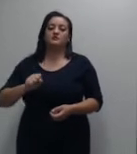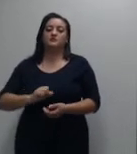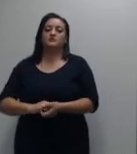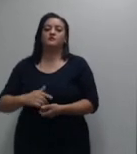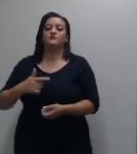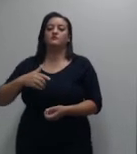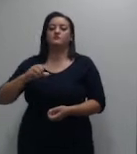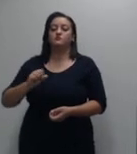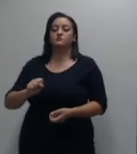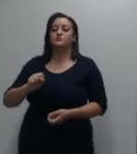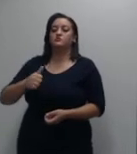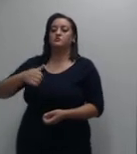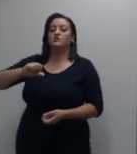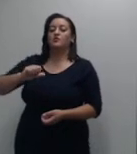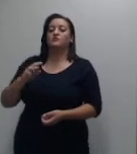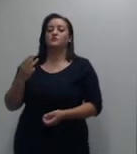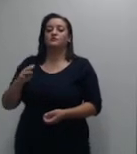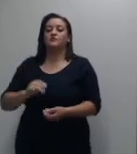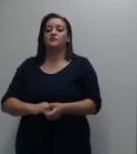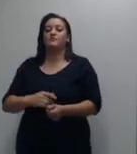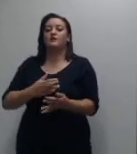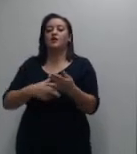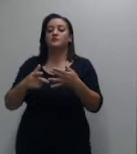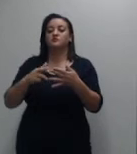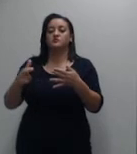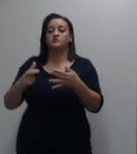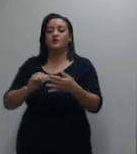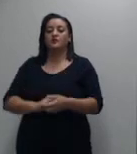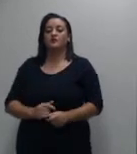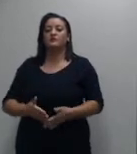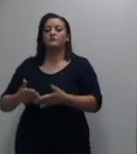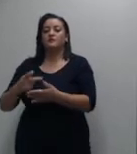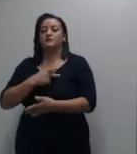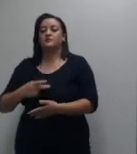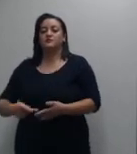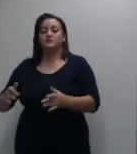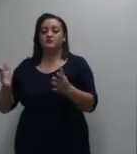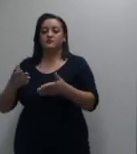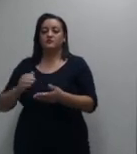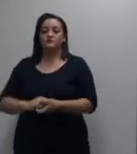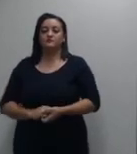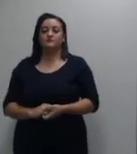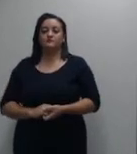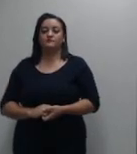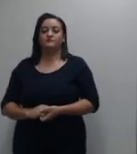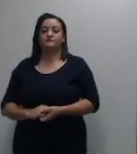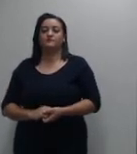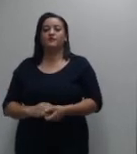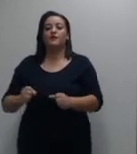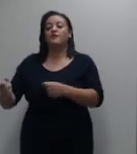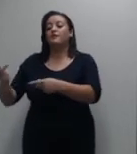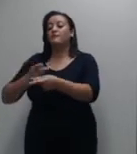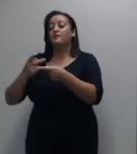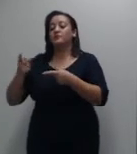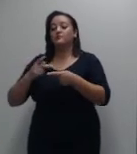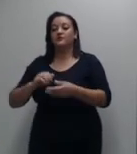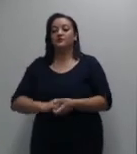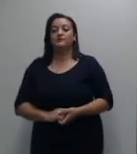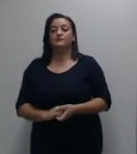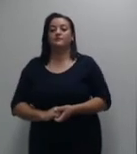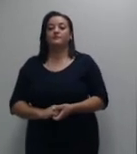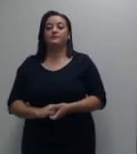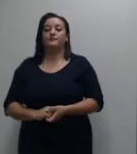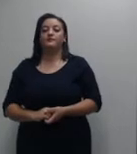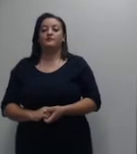28/19 do Maranhão a gravidez e eu passo a presidência vossa excelência' e eu passo a palavra vossa excelência tô na